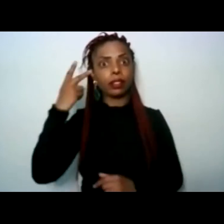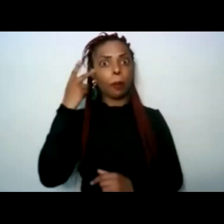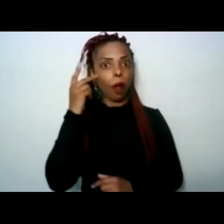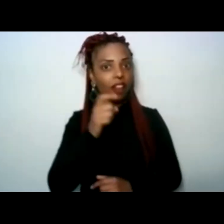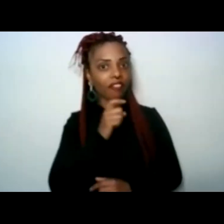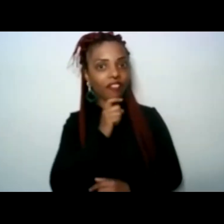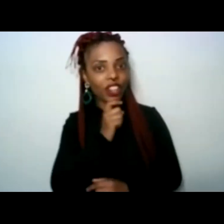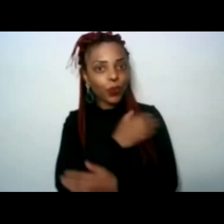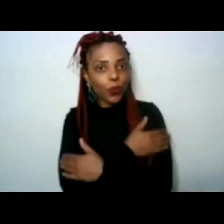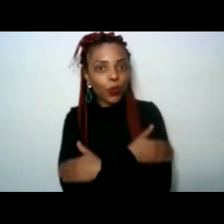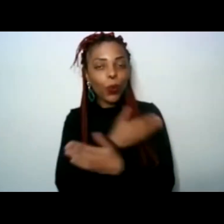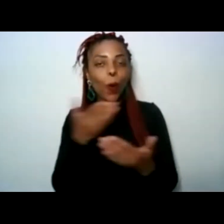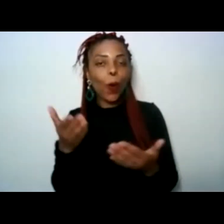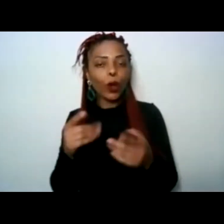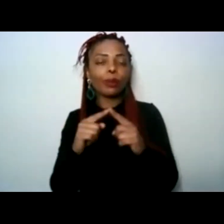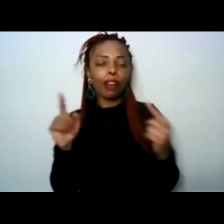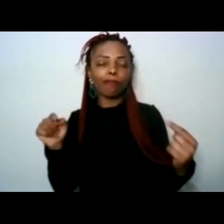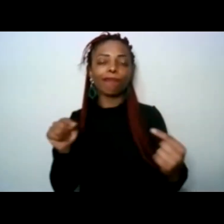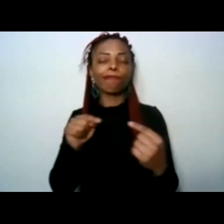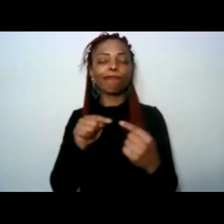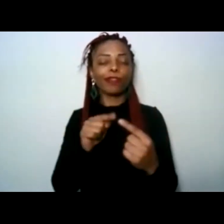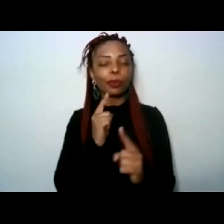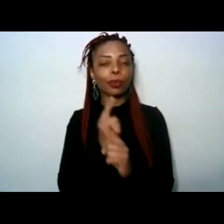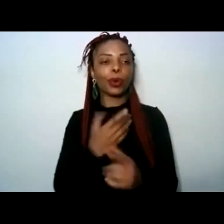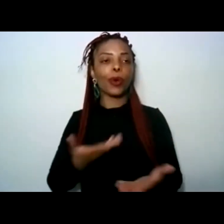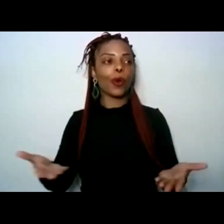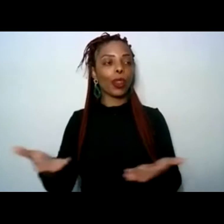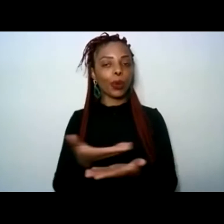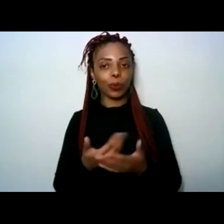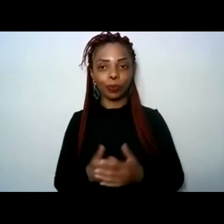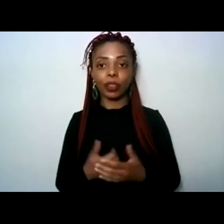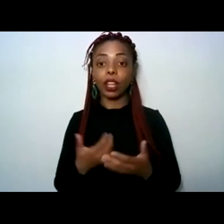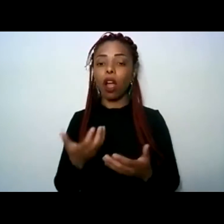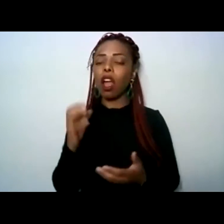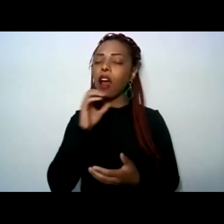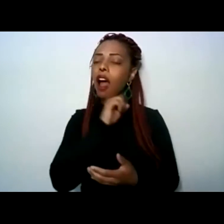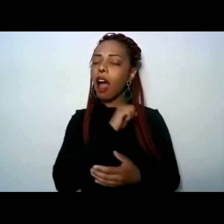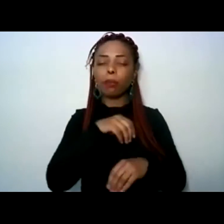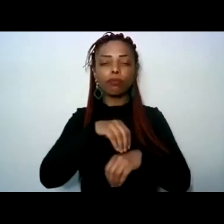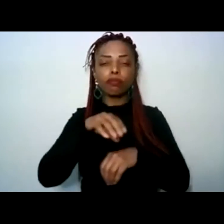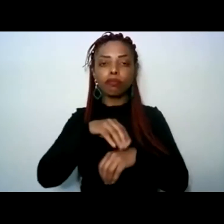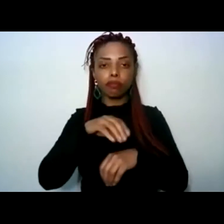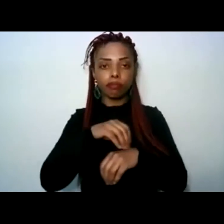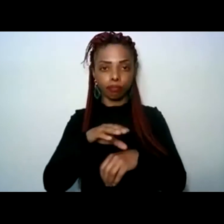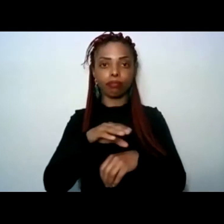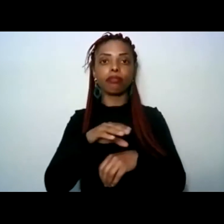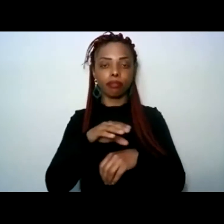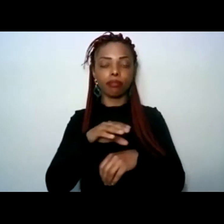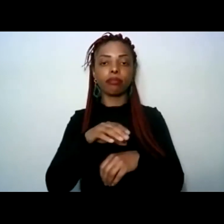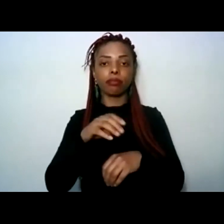propício para um encontro como esse. Eu quero passar breves informes, na verdade, com relação ao